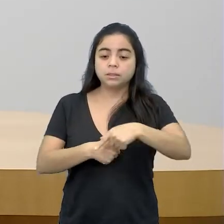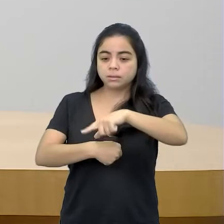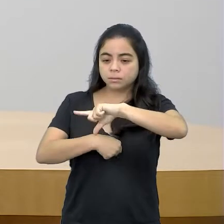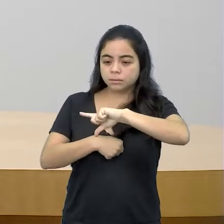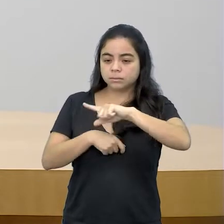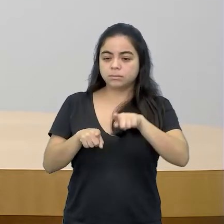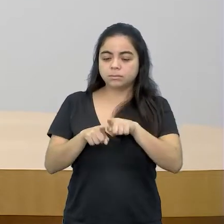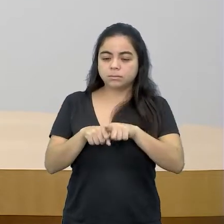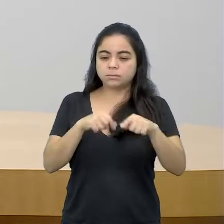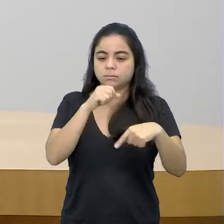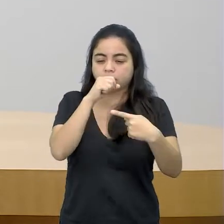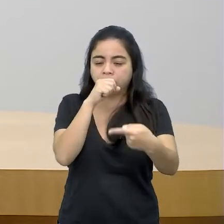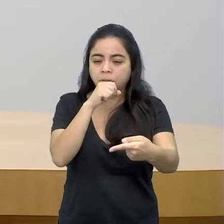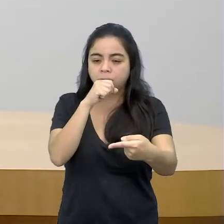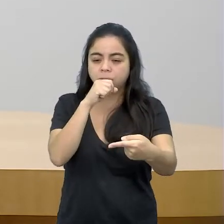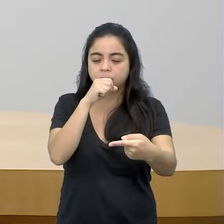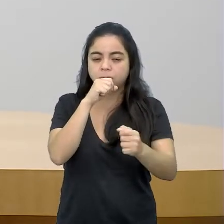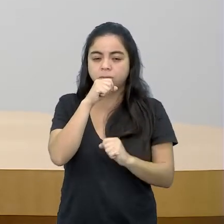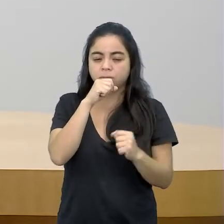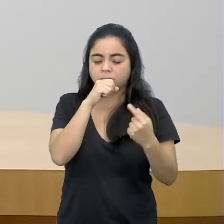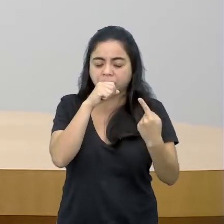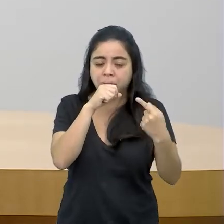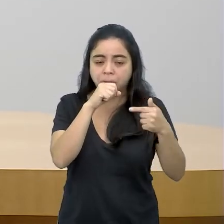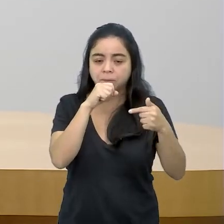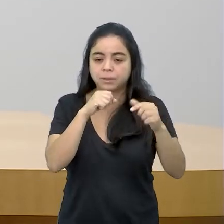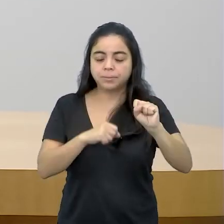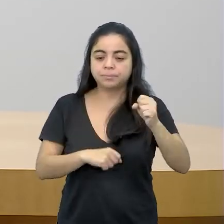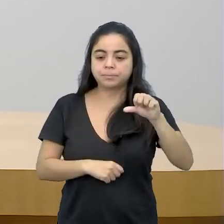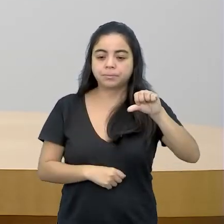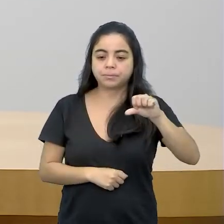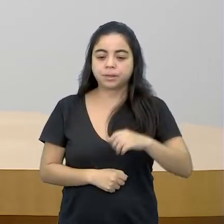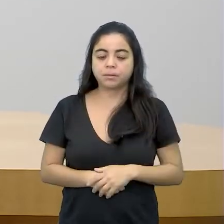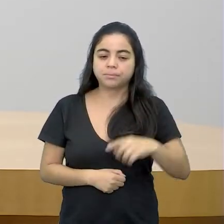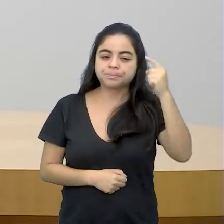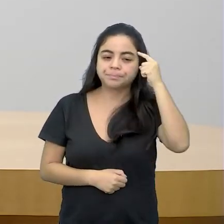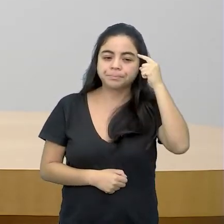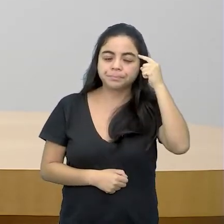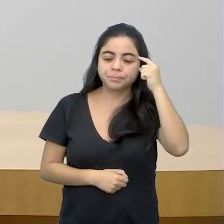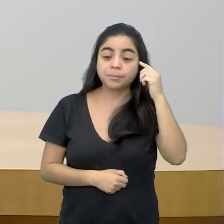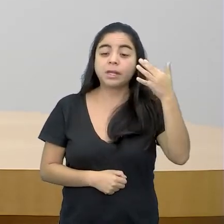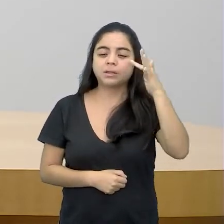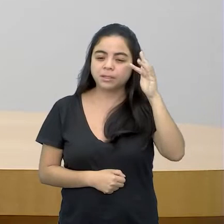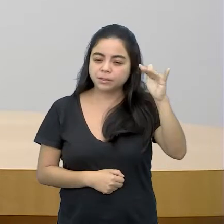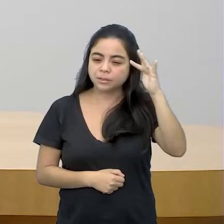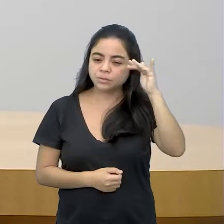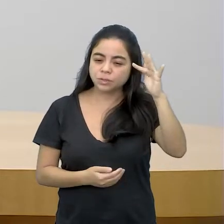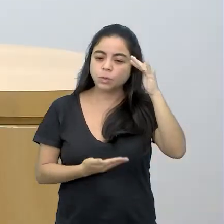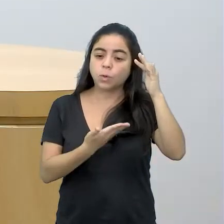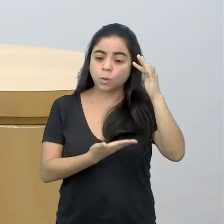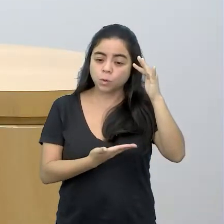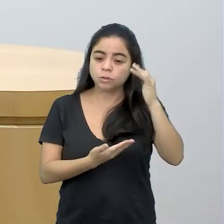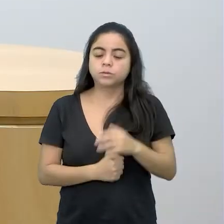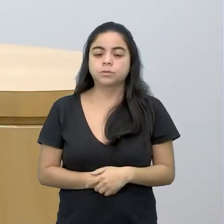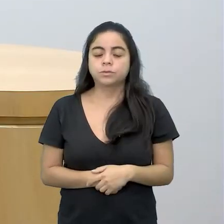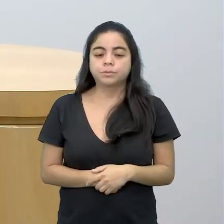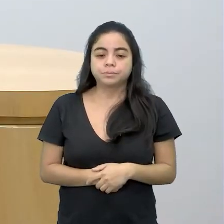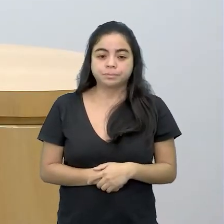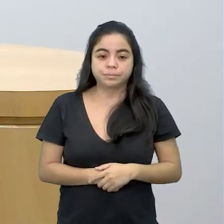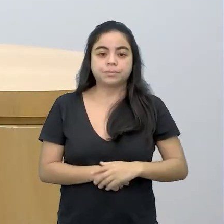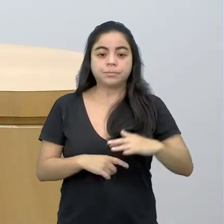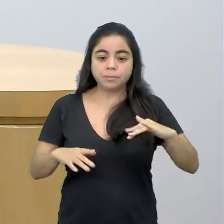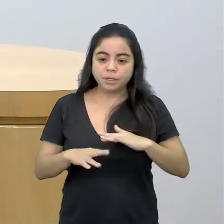depois, né, no pós-1789, de fato o pensamento do Montesquieu foi muito mobilizado